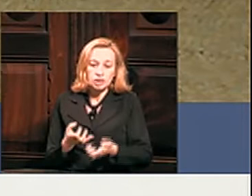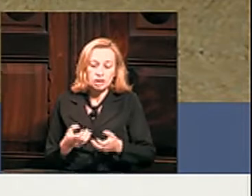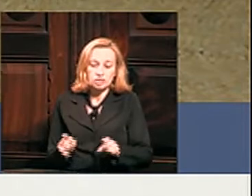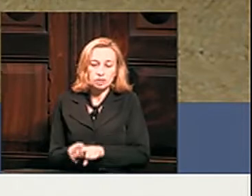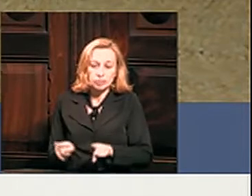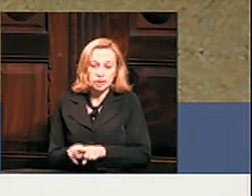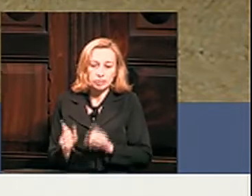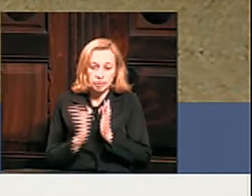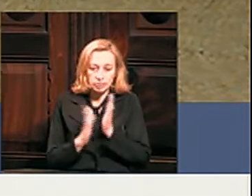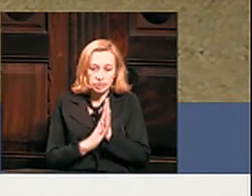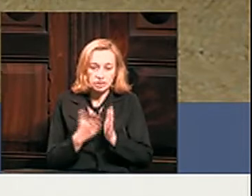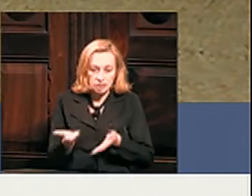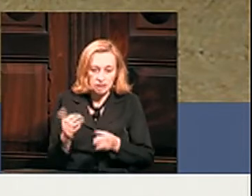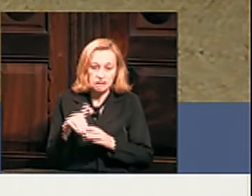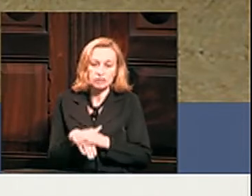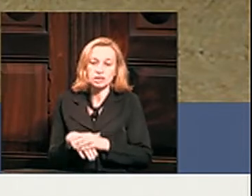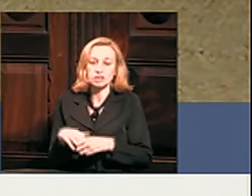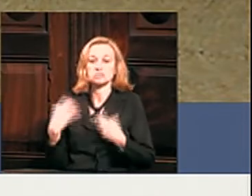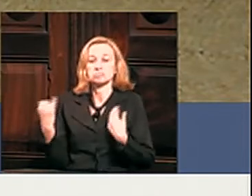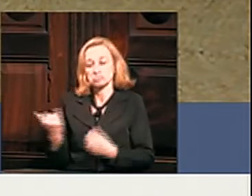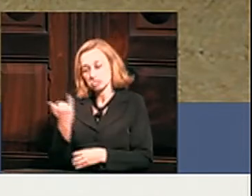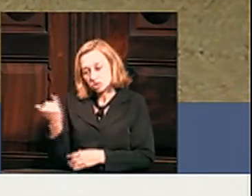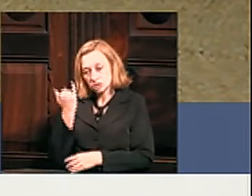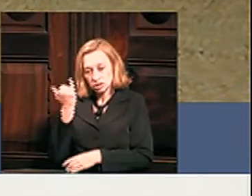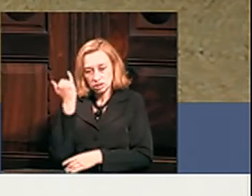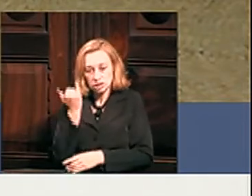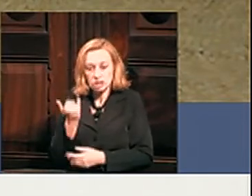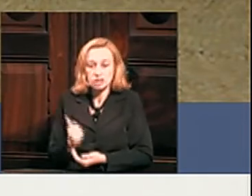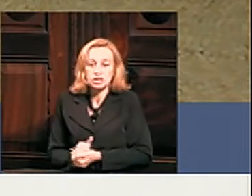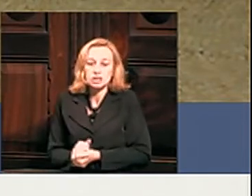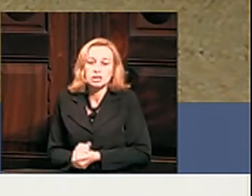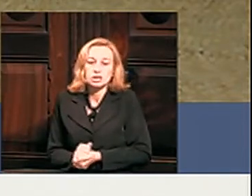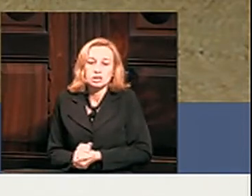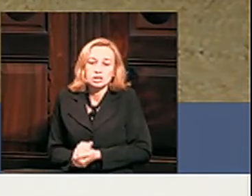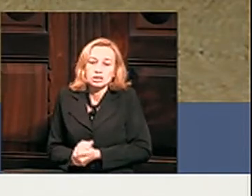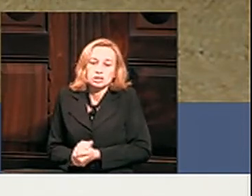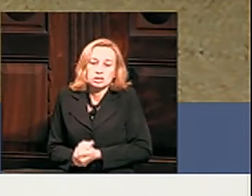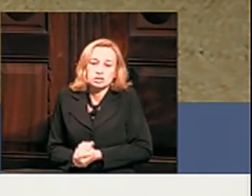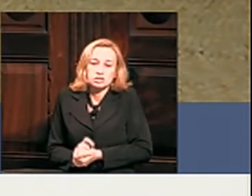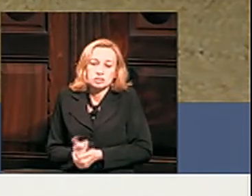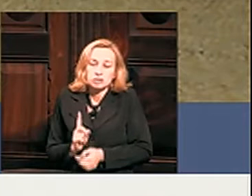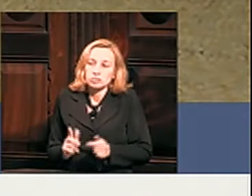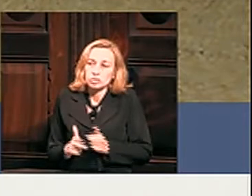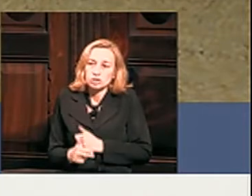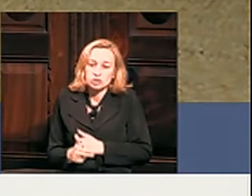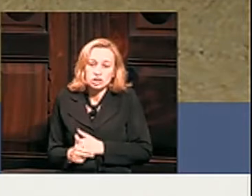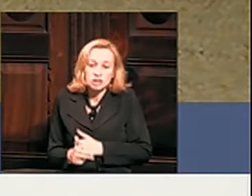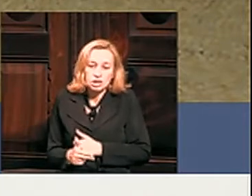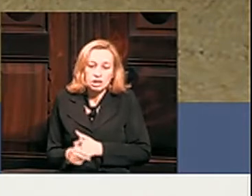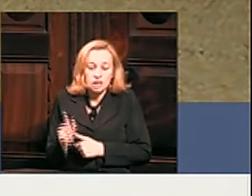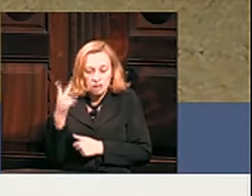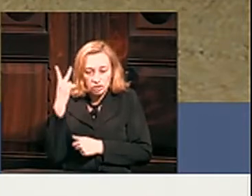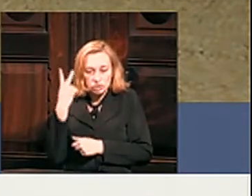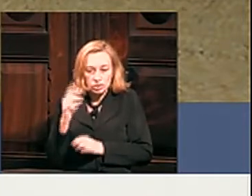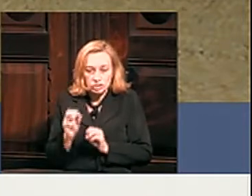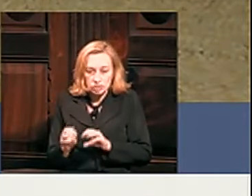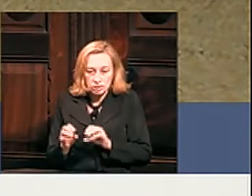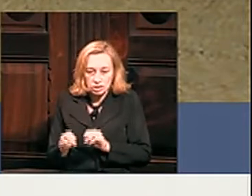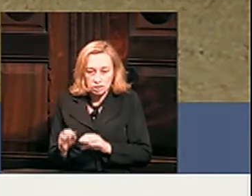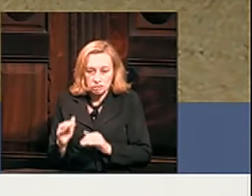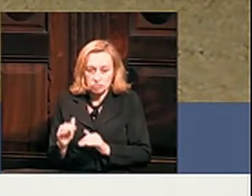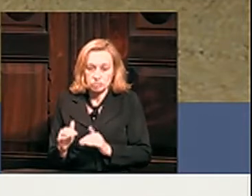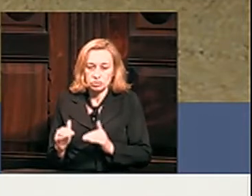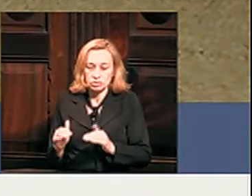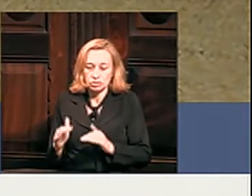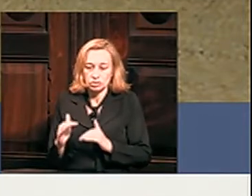também essa votação importantíssima, eu diria, sem arriscar, para a história do ensino superior público do Rio de